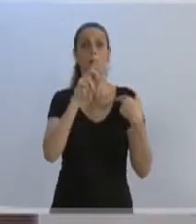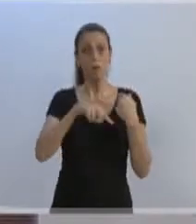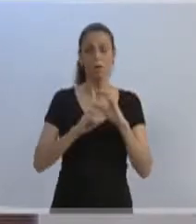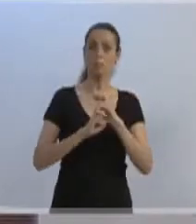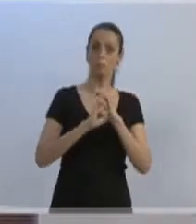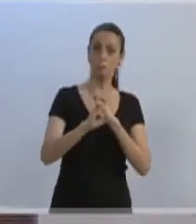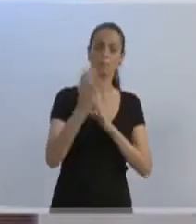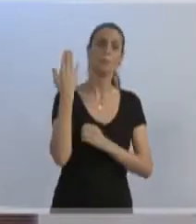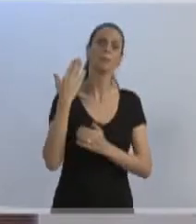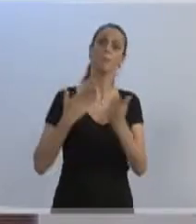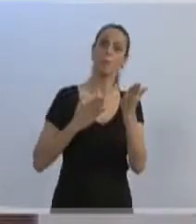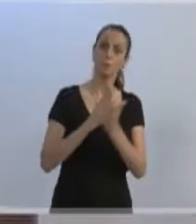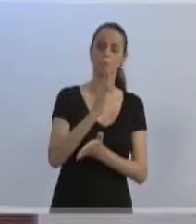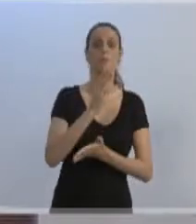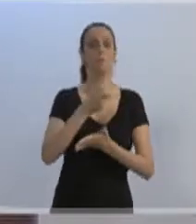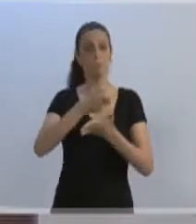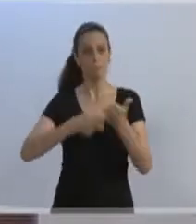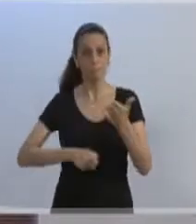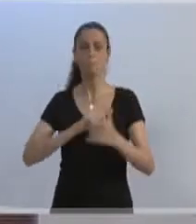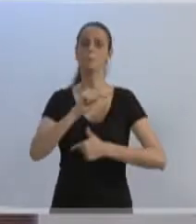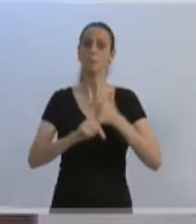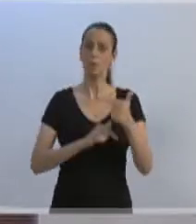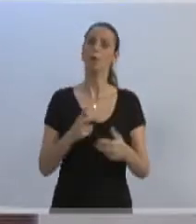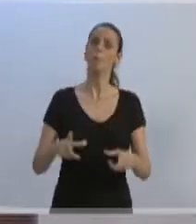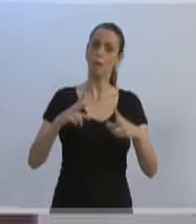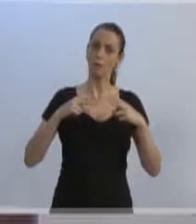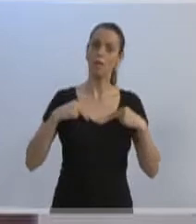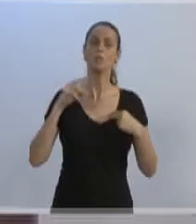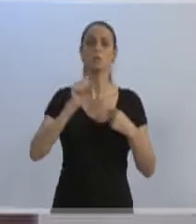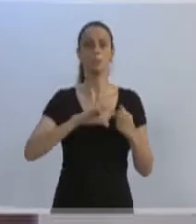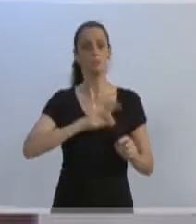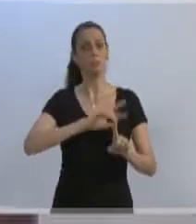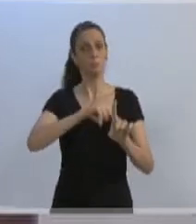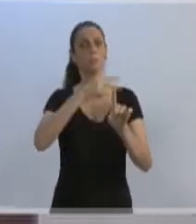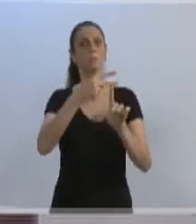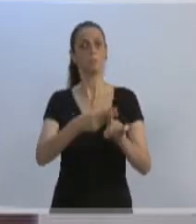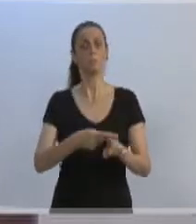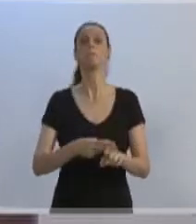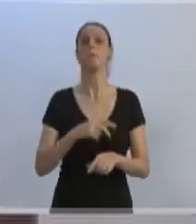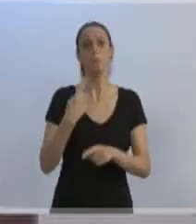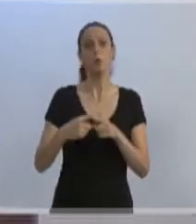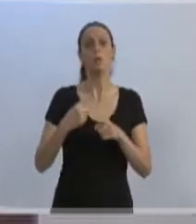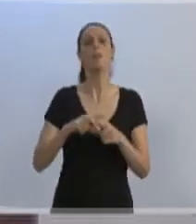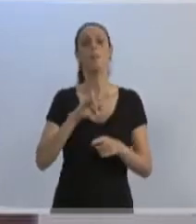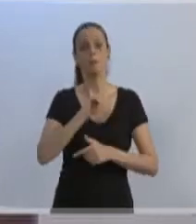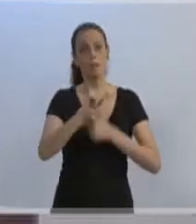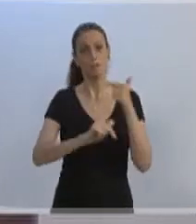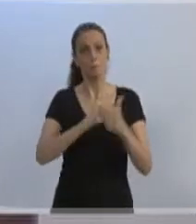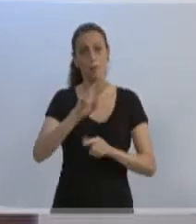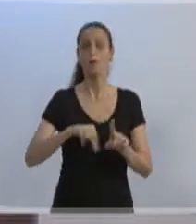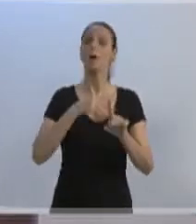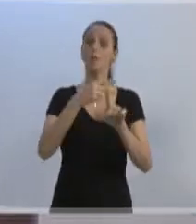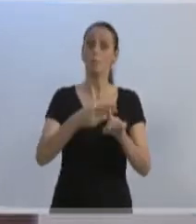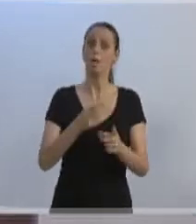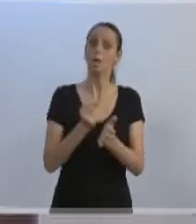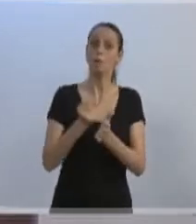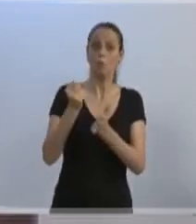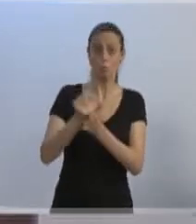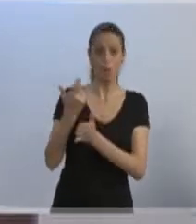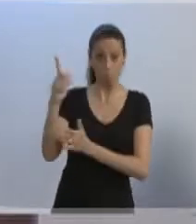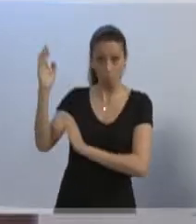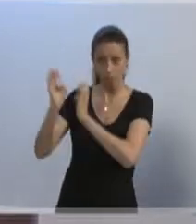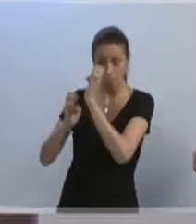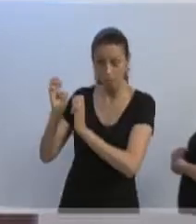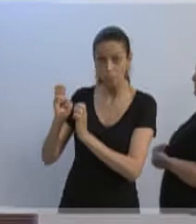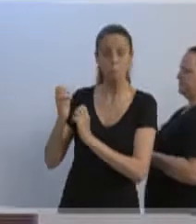foram concursados estão lá trabalhando eles merecem sim a contribuição pelo tempo a mágica conta trabalhando contra uma empresa de fora e